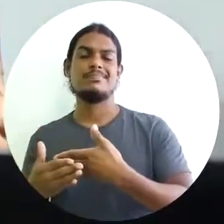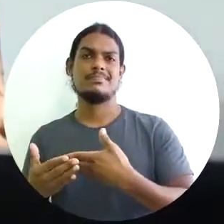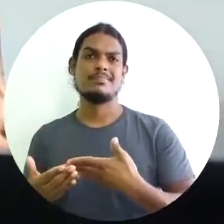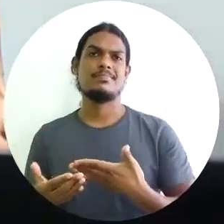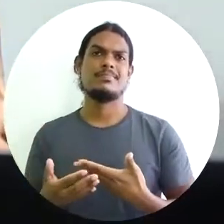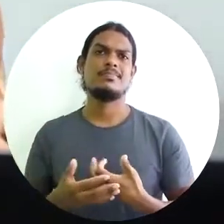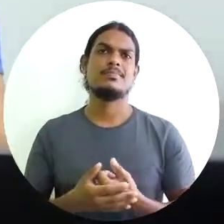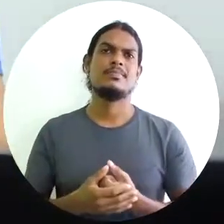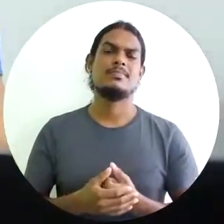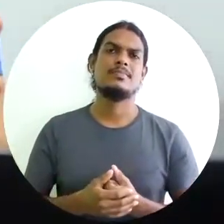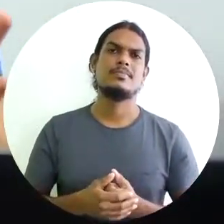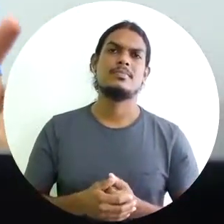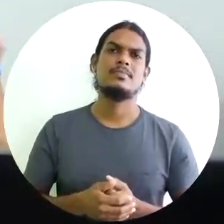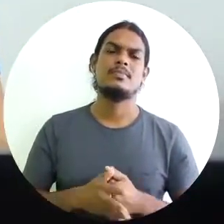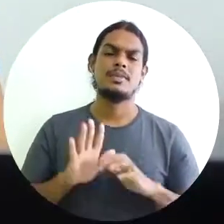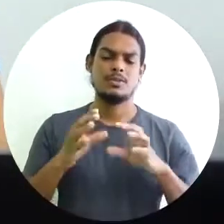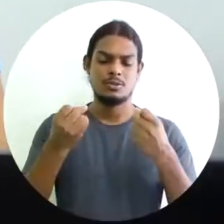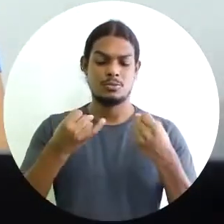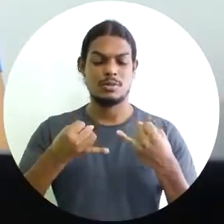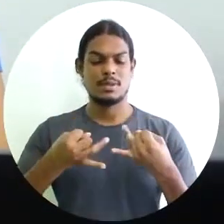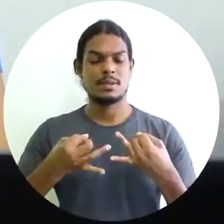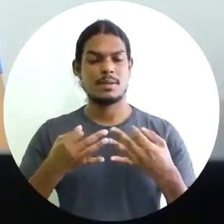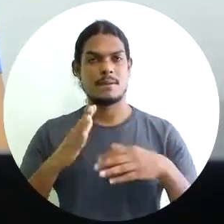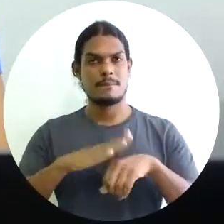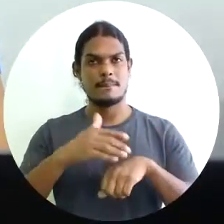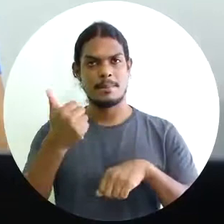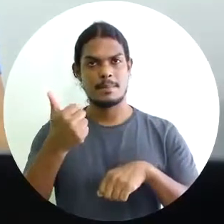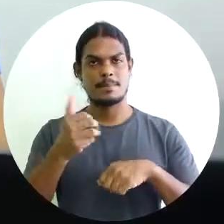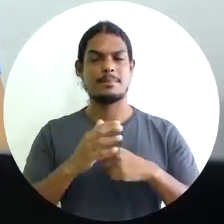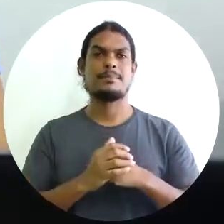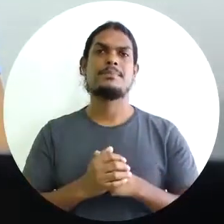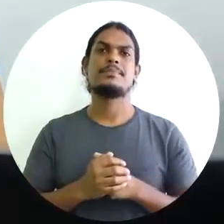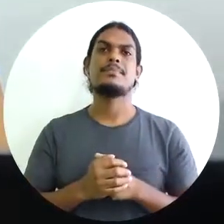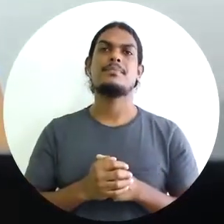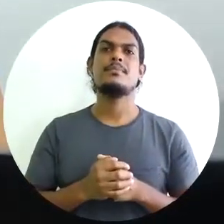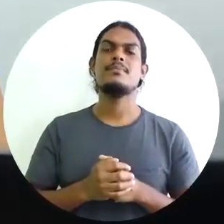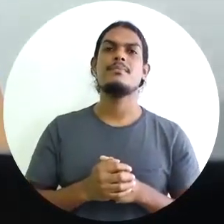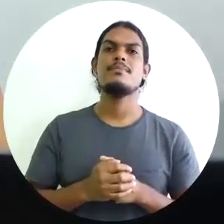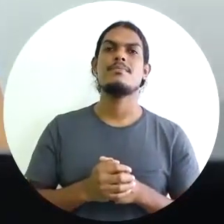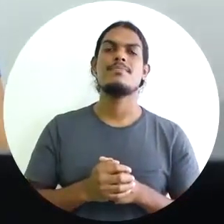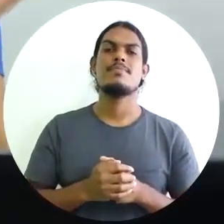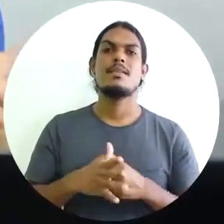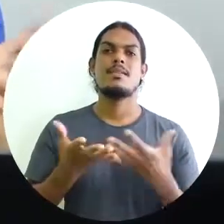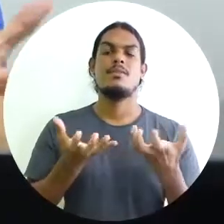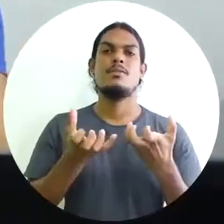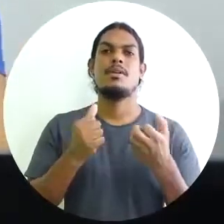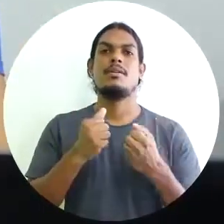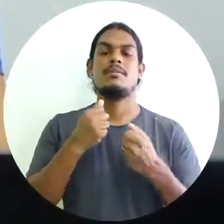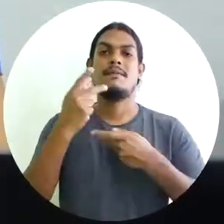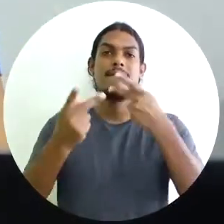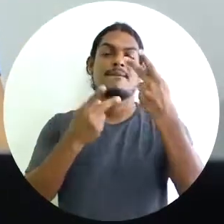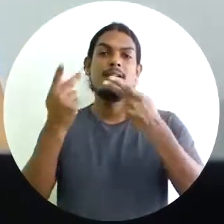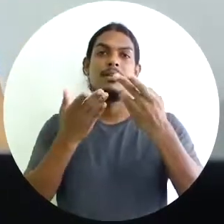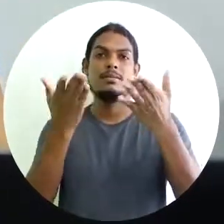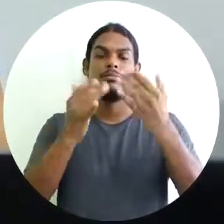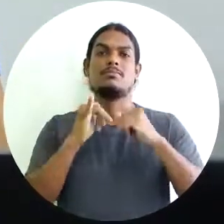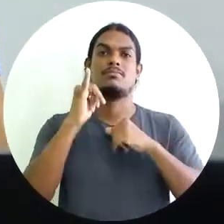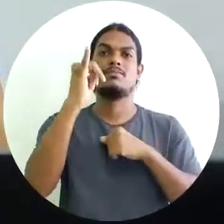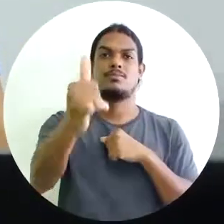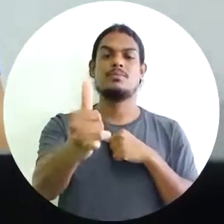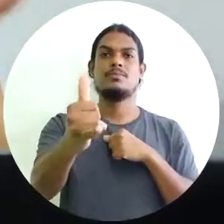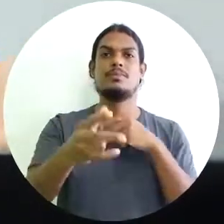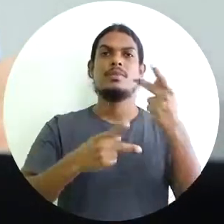produção. Deixa eu explicar melhor. Vamos dizer que eu tenho algo para dizer para vocês aí, e eu digo para